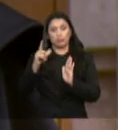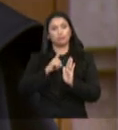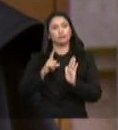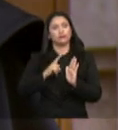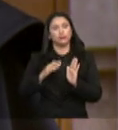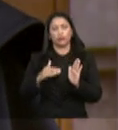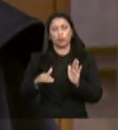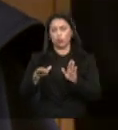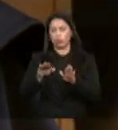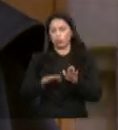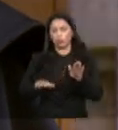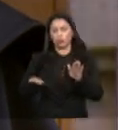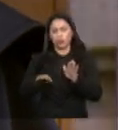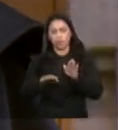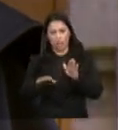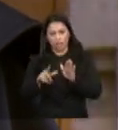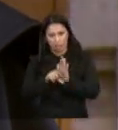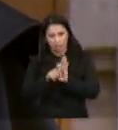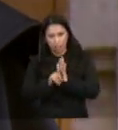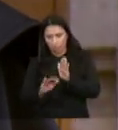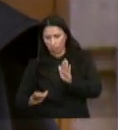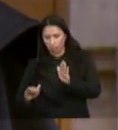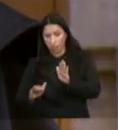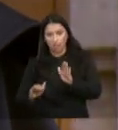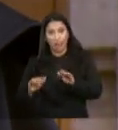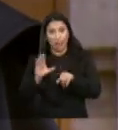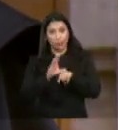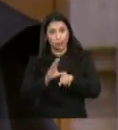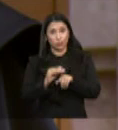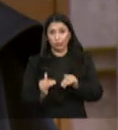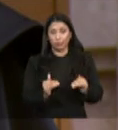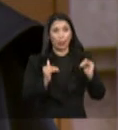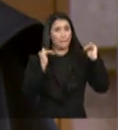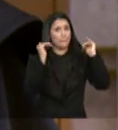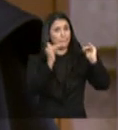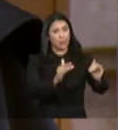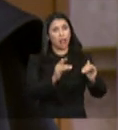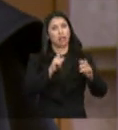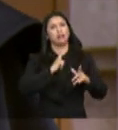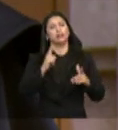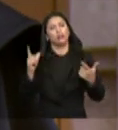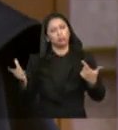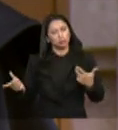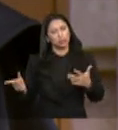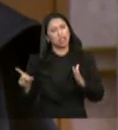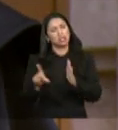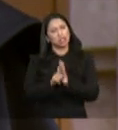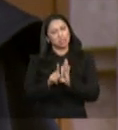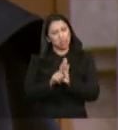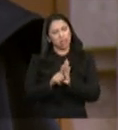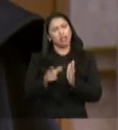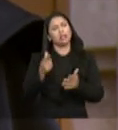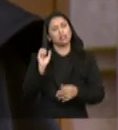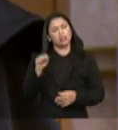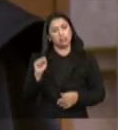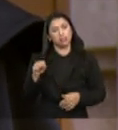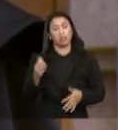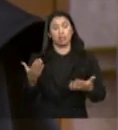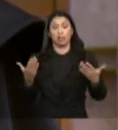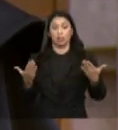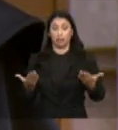todas as demais o que não lhe tira nem atenuado o caráter legislativo antes e o roubo esquece